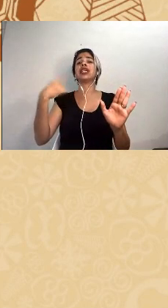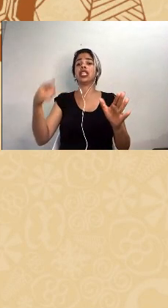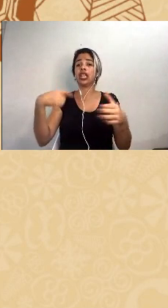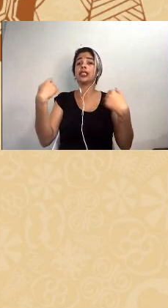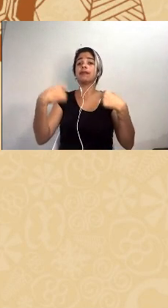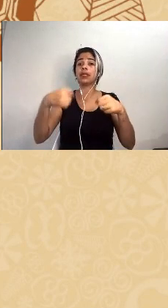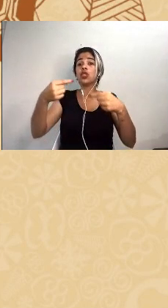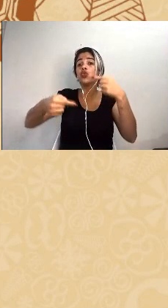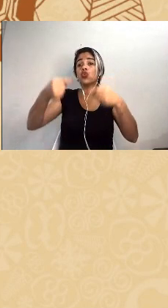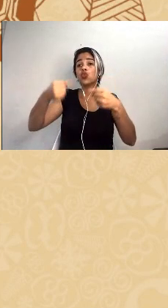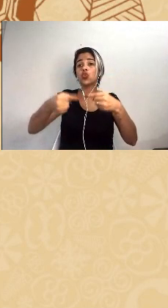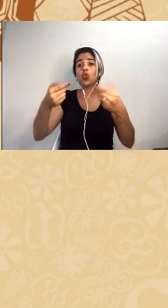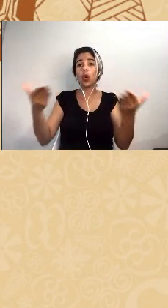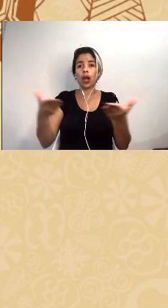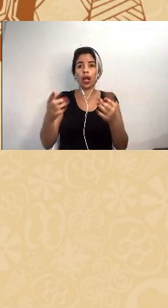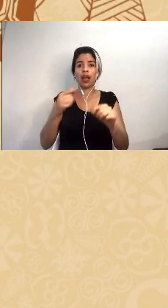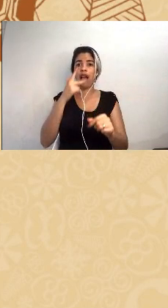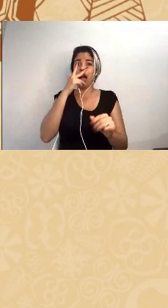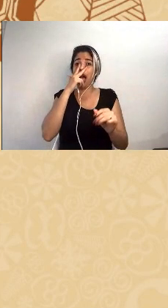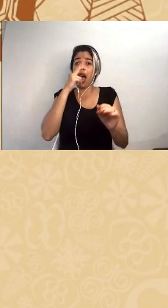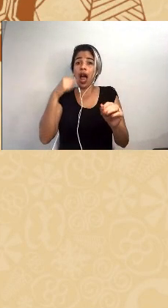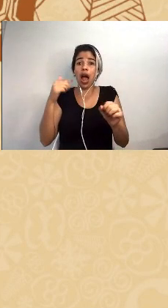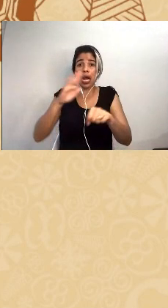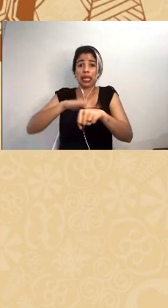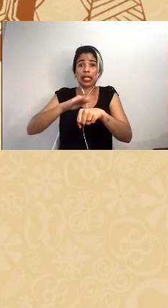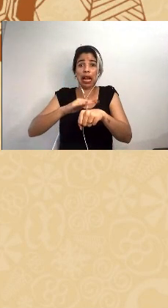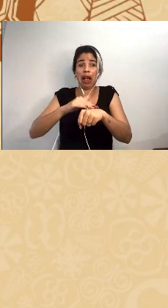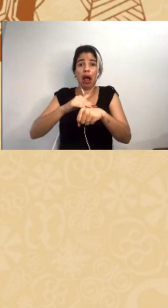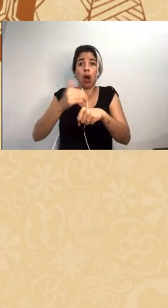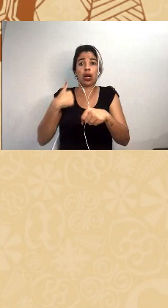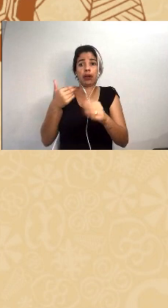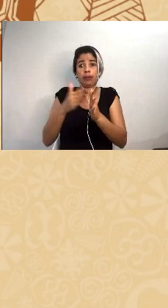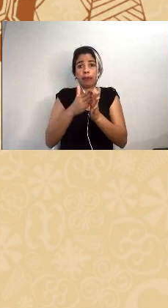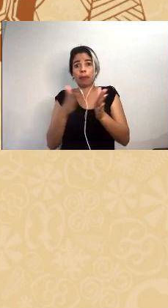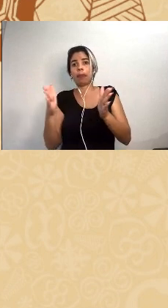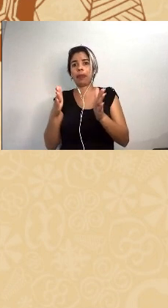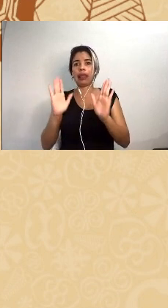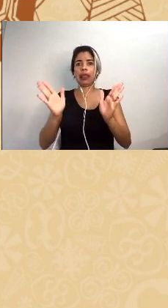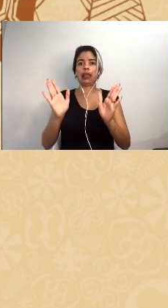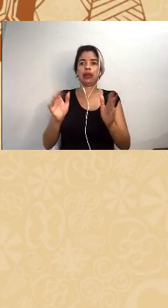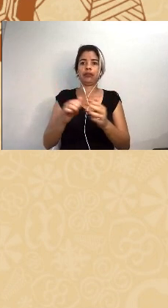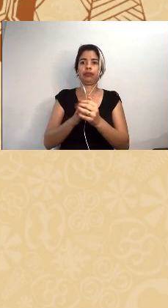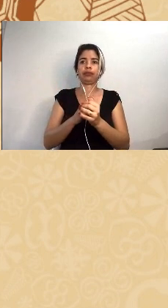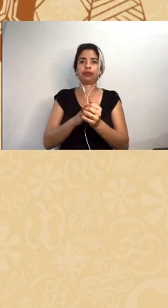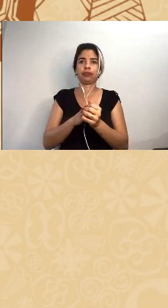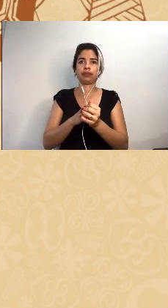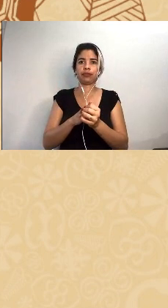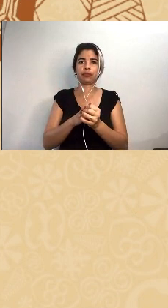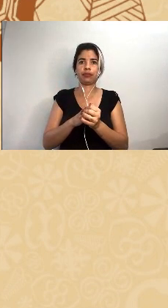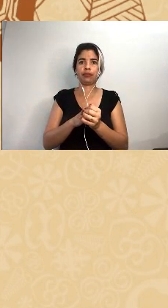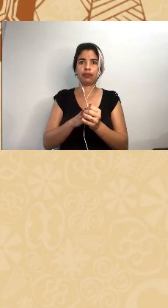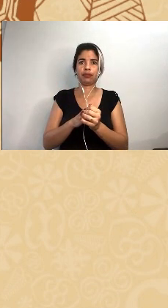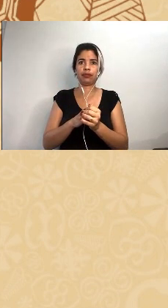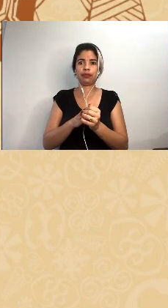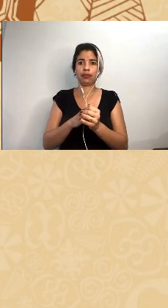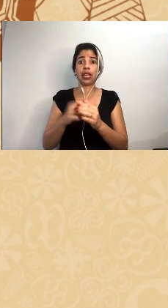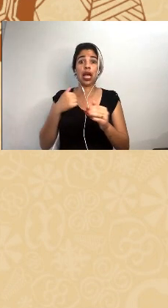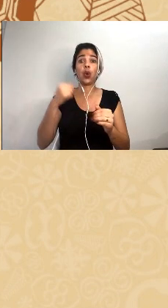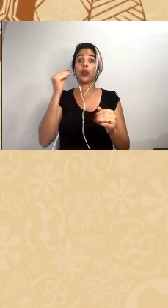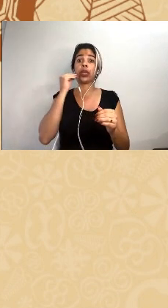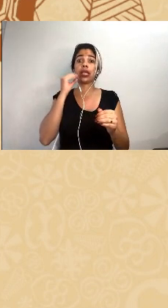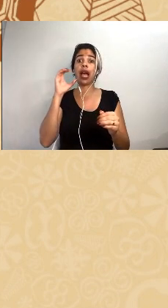eu acho que eu passei, né, do horário. Esse debate vai até 18 horas. São 20 minutos aqui, mas vou tentar correr.